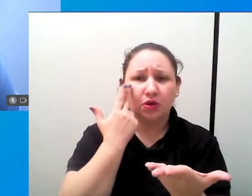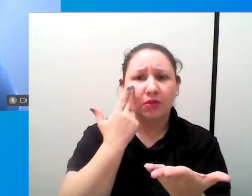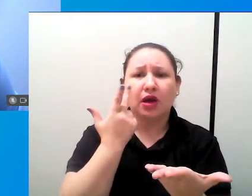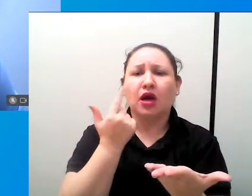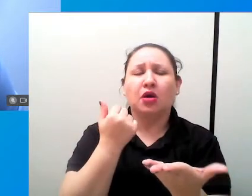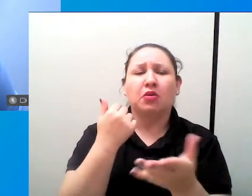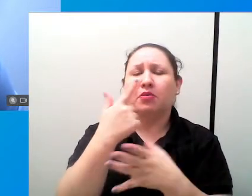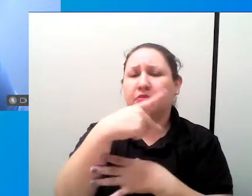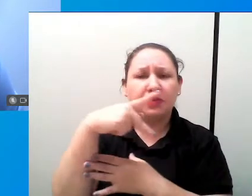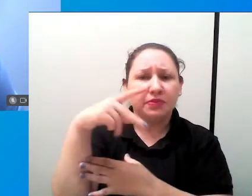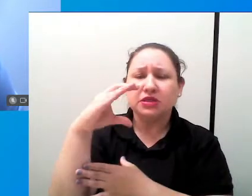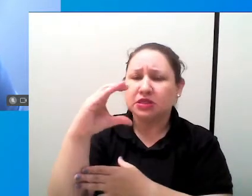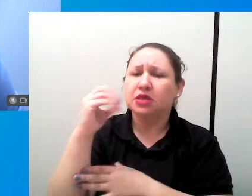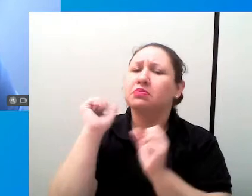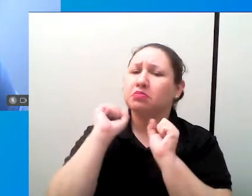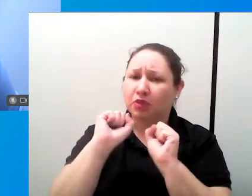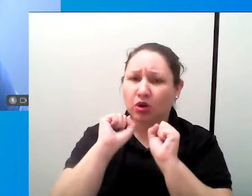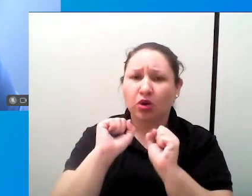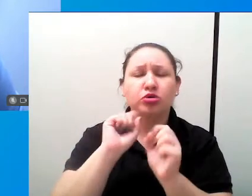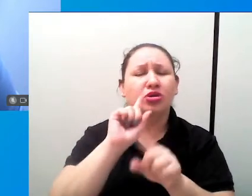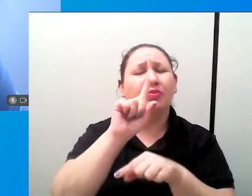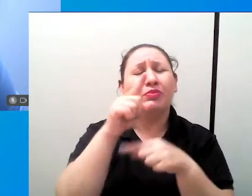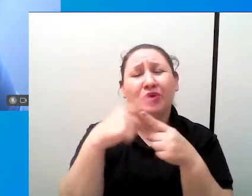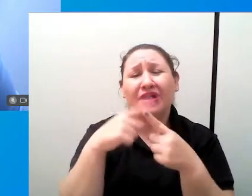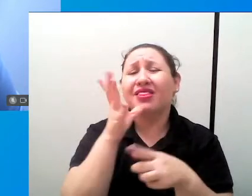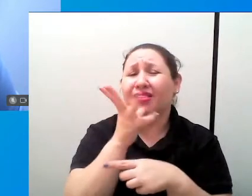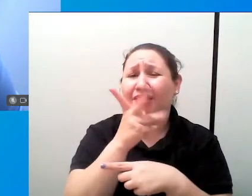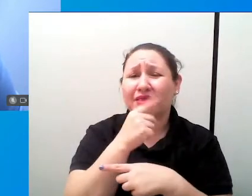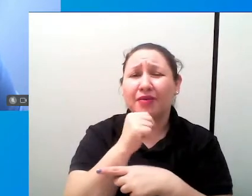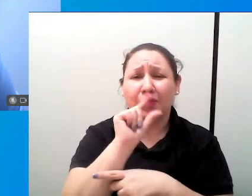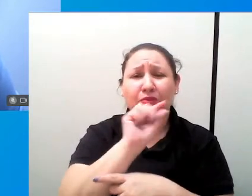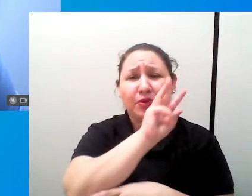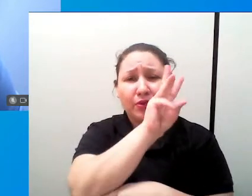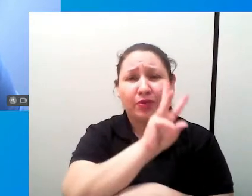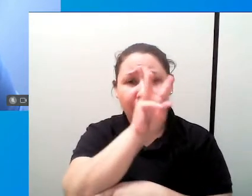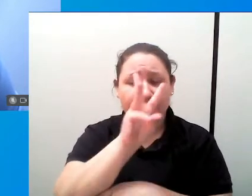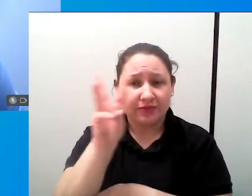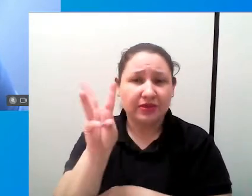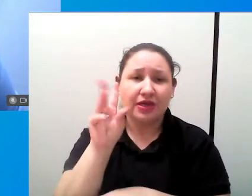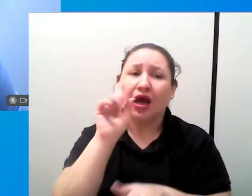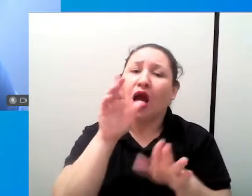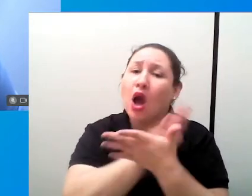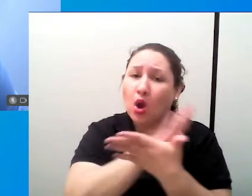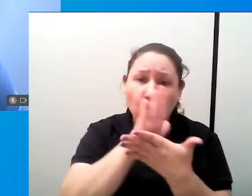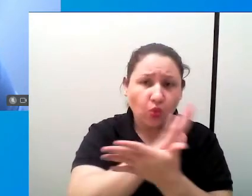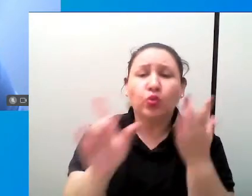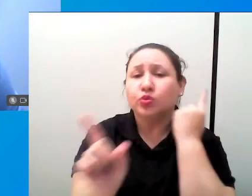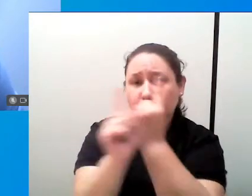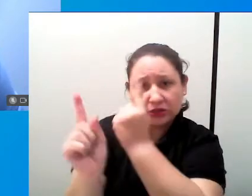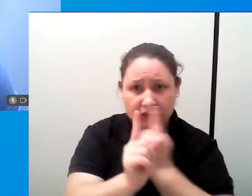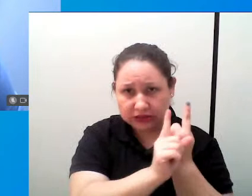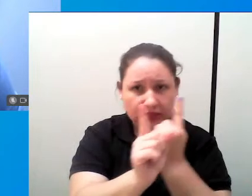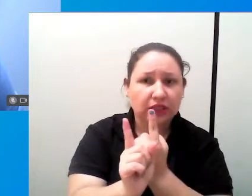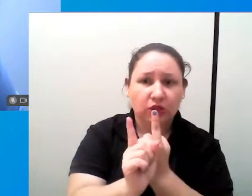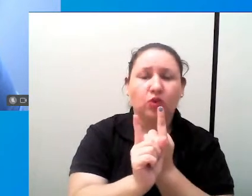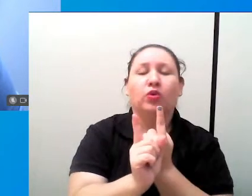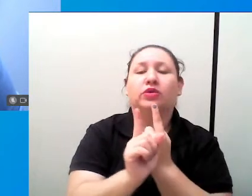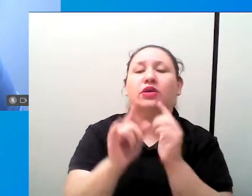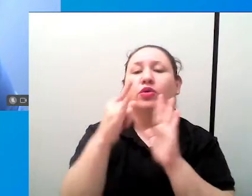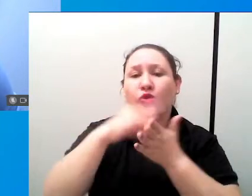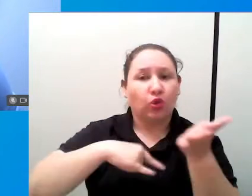Ascom, faça essa atualização no site. Alguns você consegue encontrar, mas não os 60 cursos.